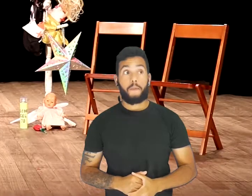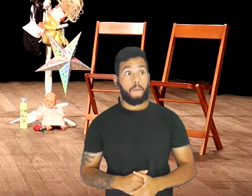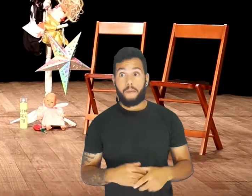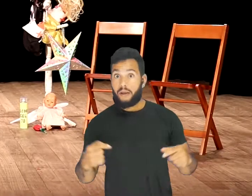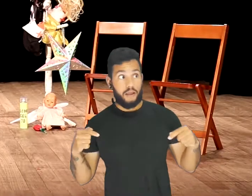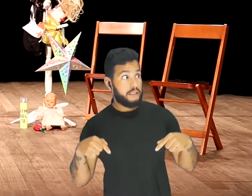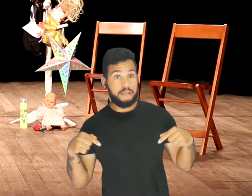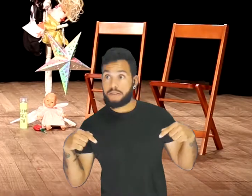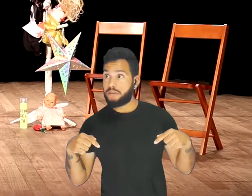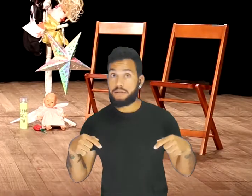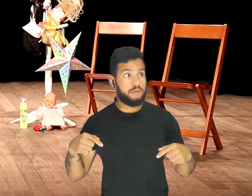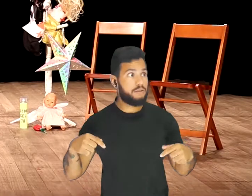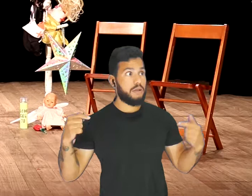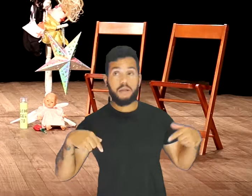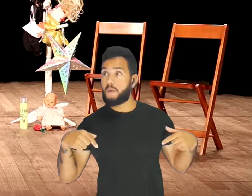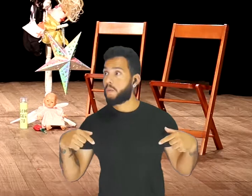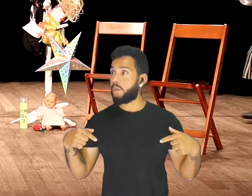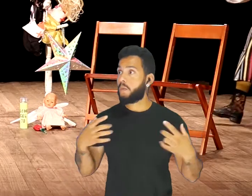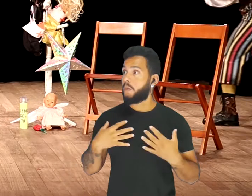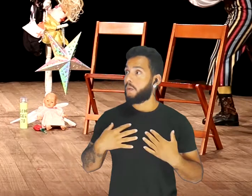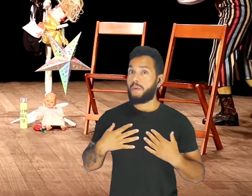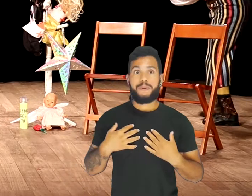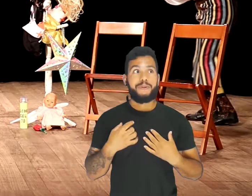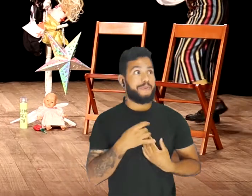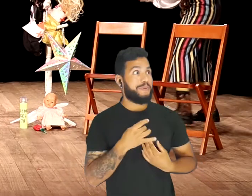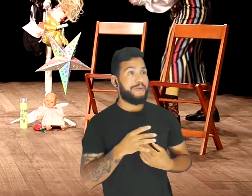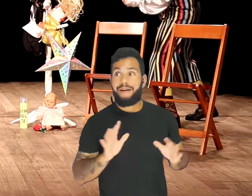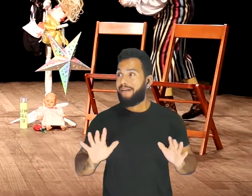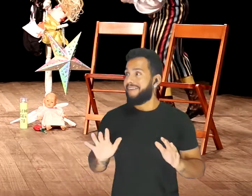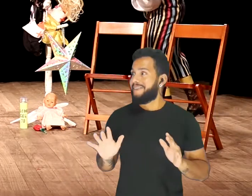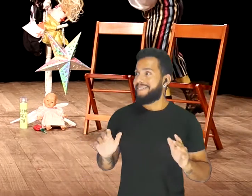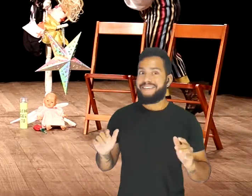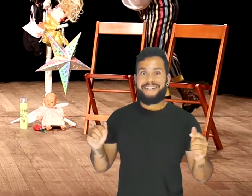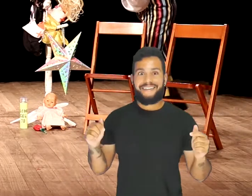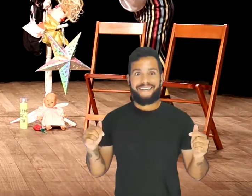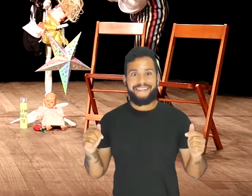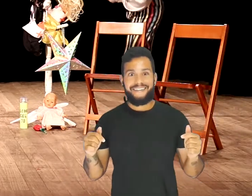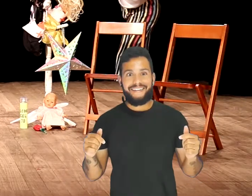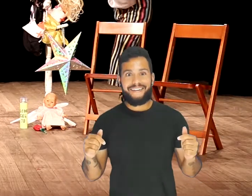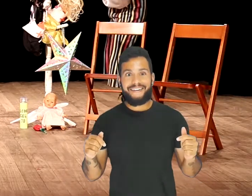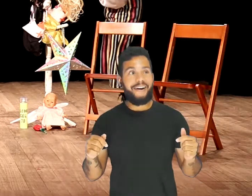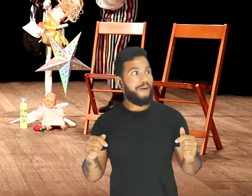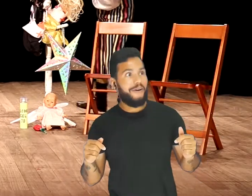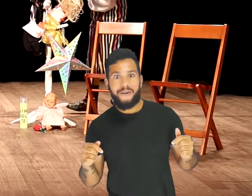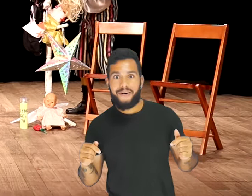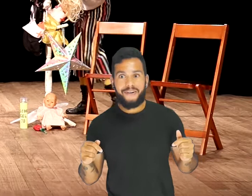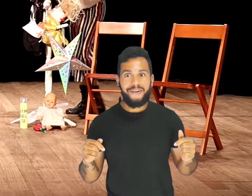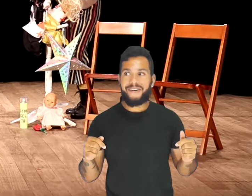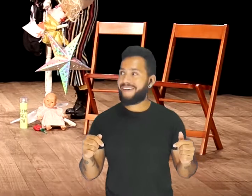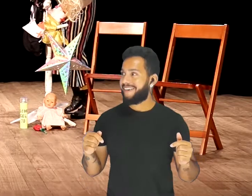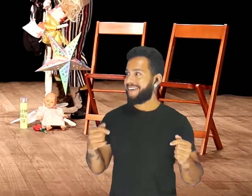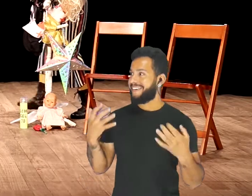Ai, meu Deus, é aqui, estamos chegando, cadê? Ai, ai, ai, ai, ai, logo medo, ai, ai, ai. É aqui que estamos chegando, ai, ai, ai. Oi? Ah,